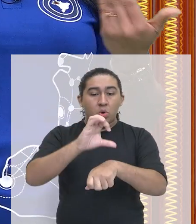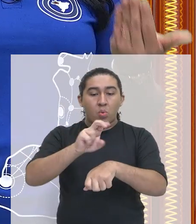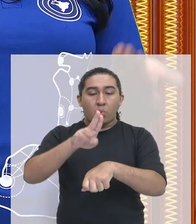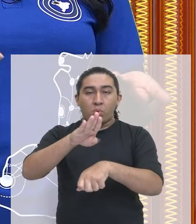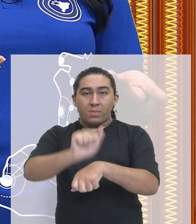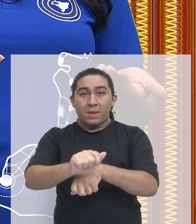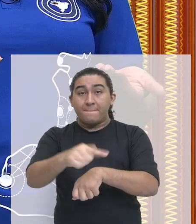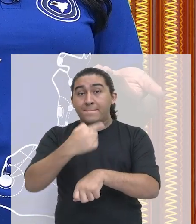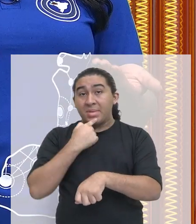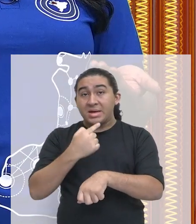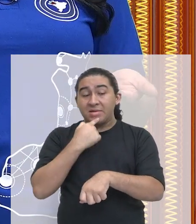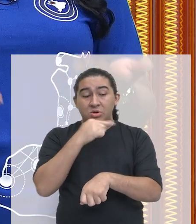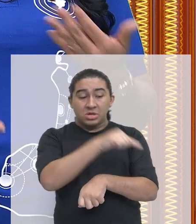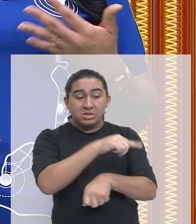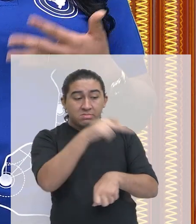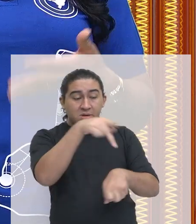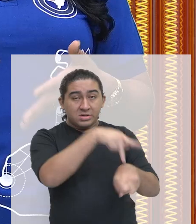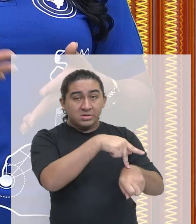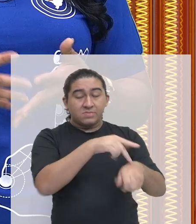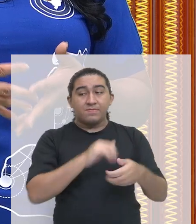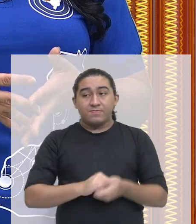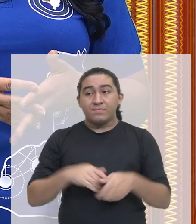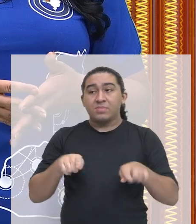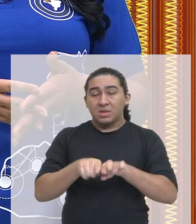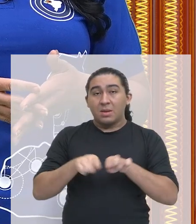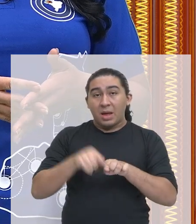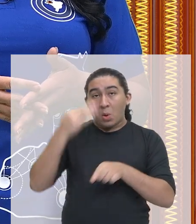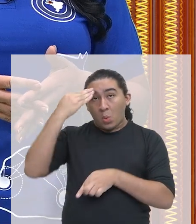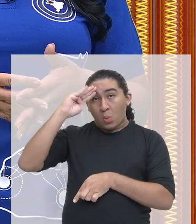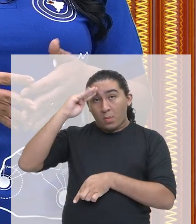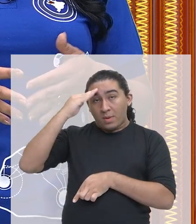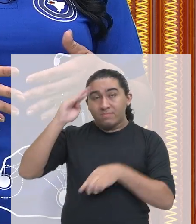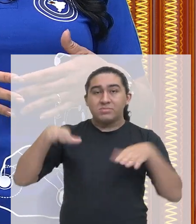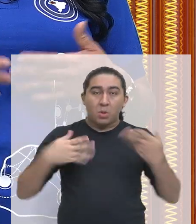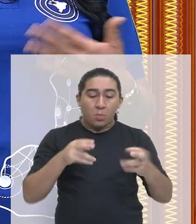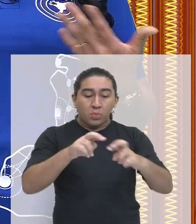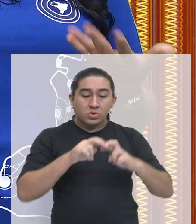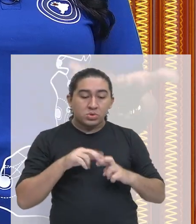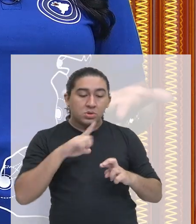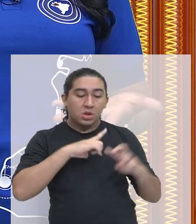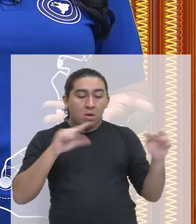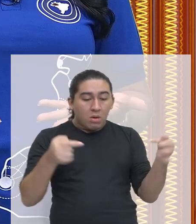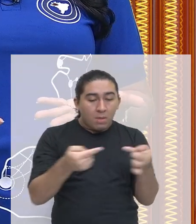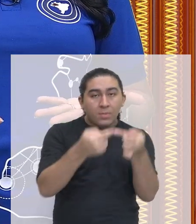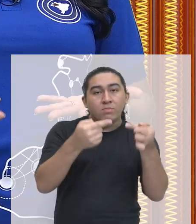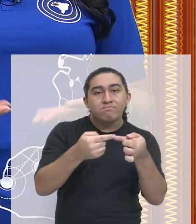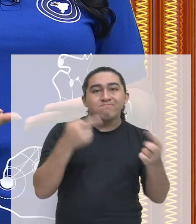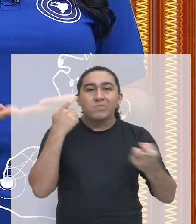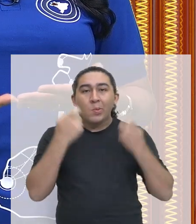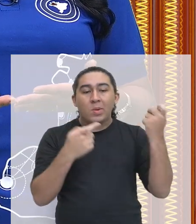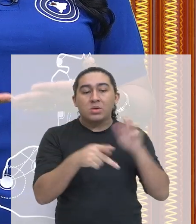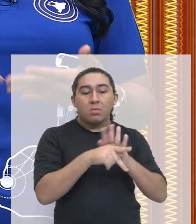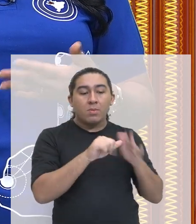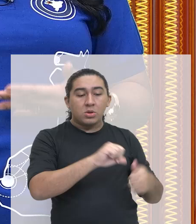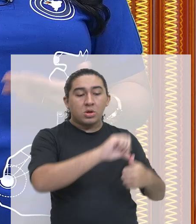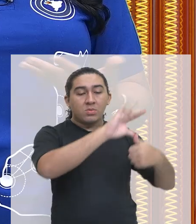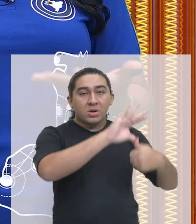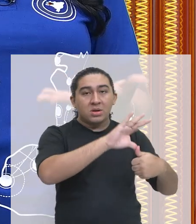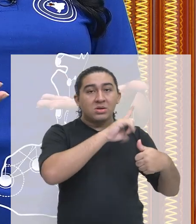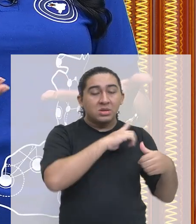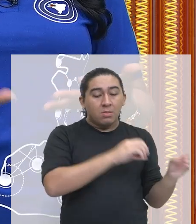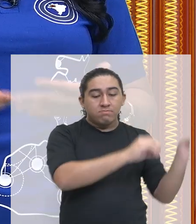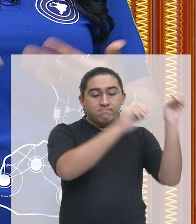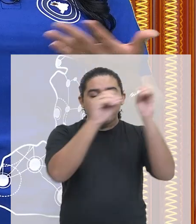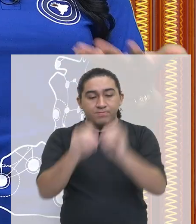bem pertinho dos Estados Unidos. Logo, houve ali uma questão de preocupação norte-americana com a instalação de